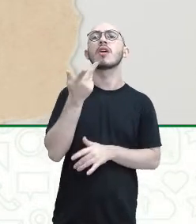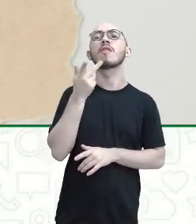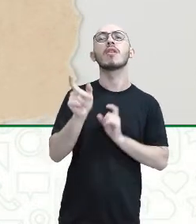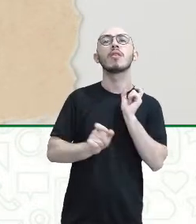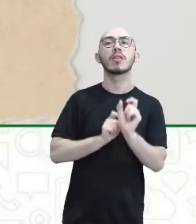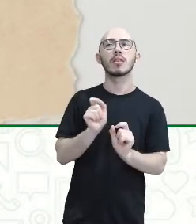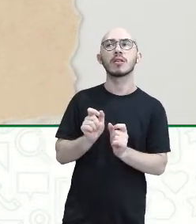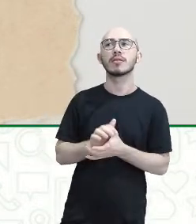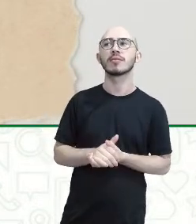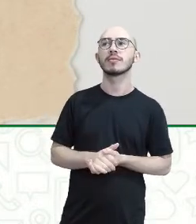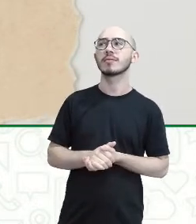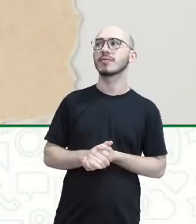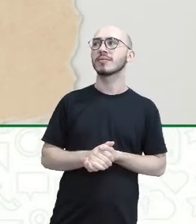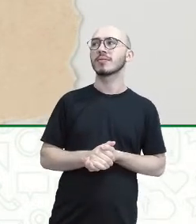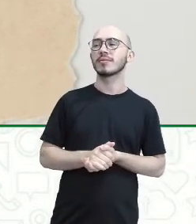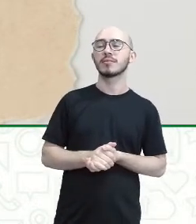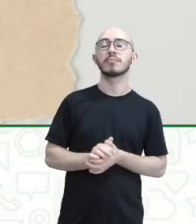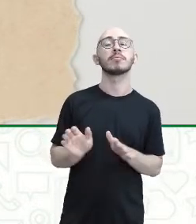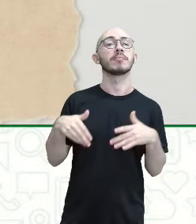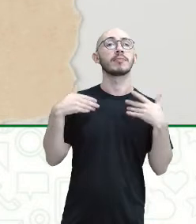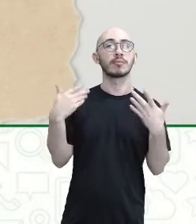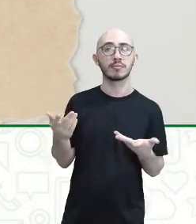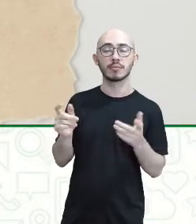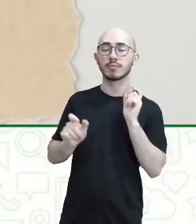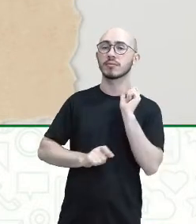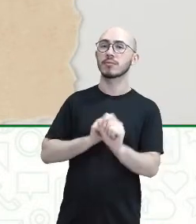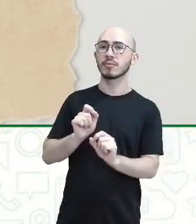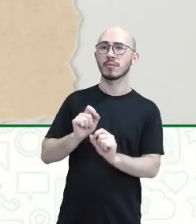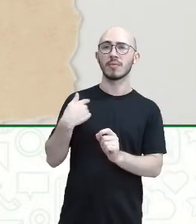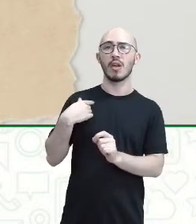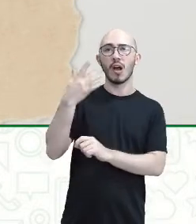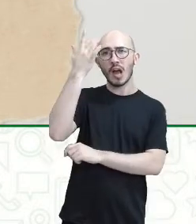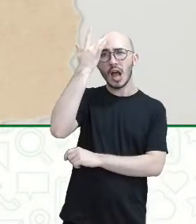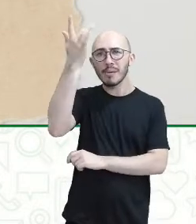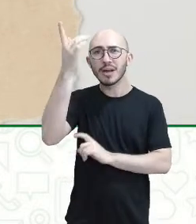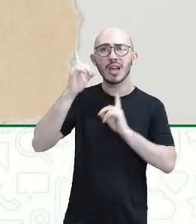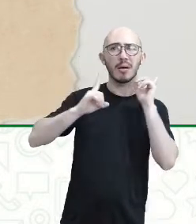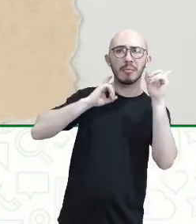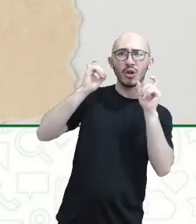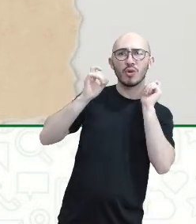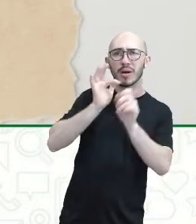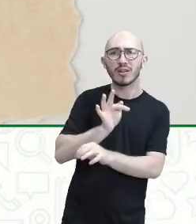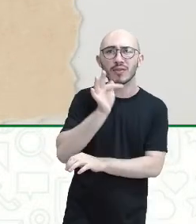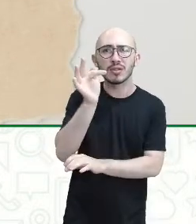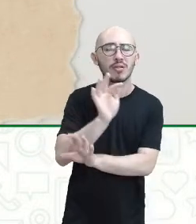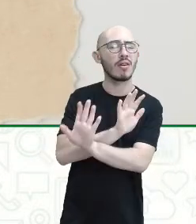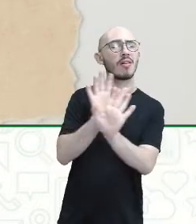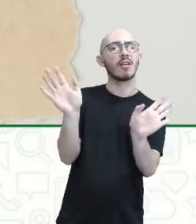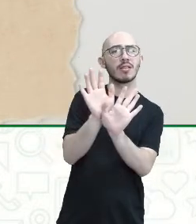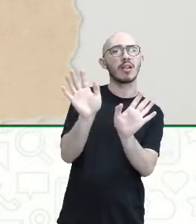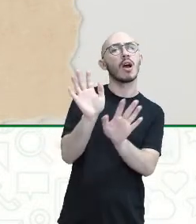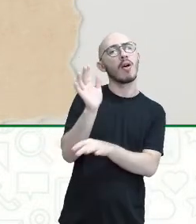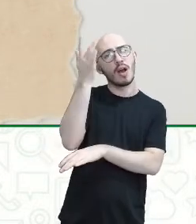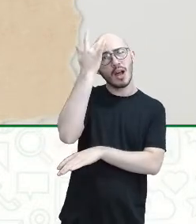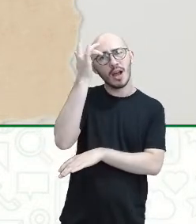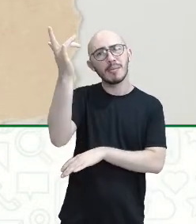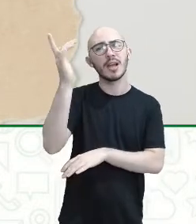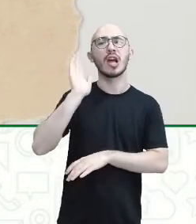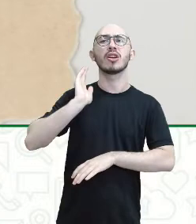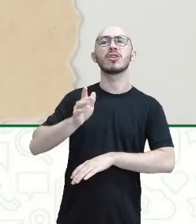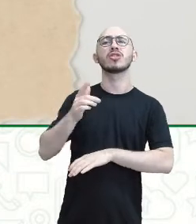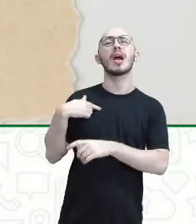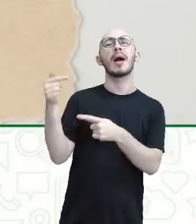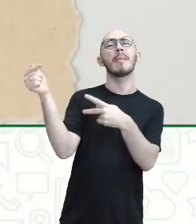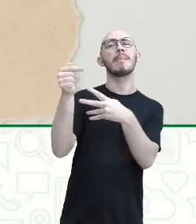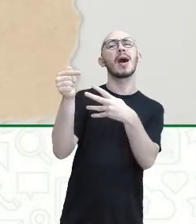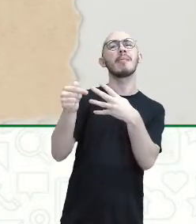Então, não se preocupe com amanhã. Para amanhã, O próprio amanhã trará suas preocupações. Se